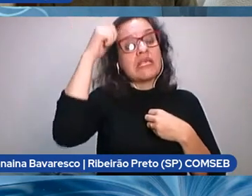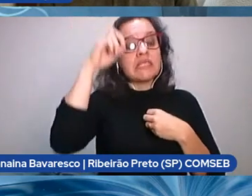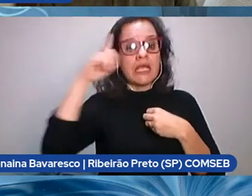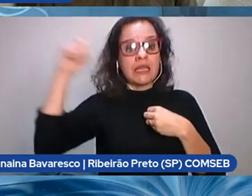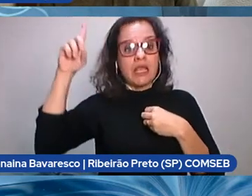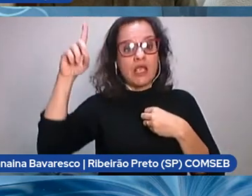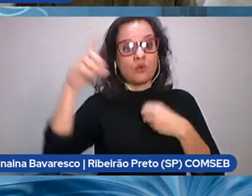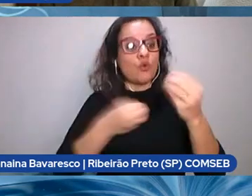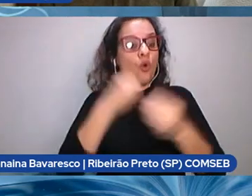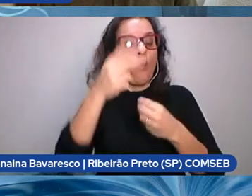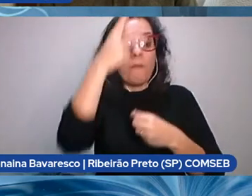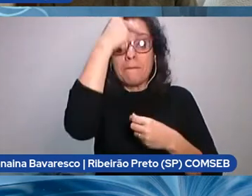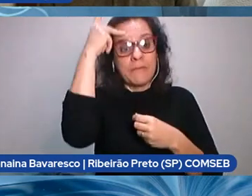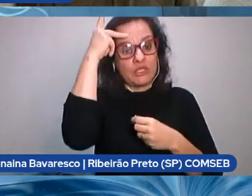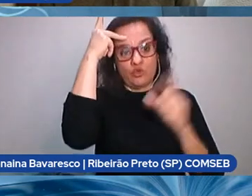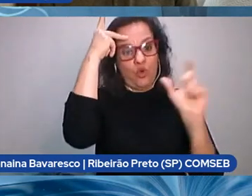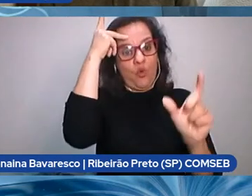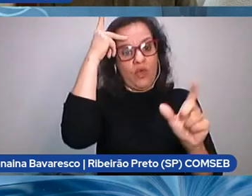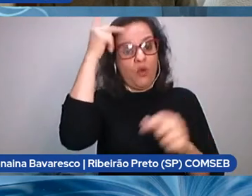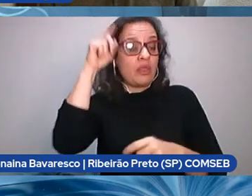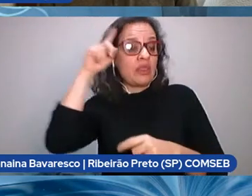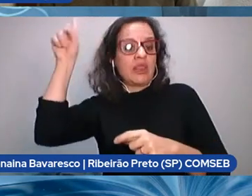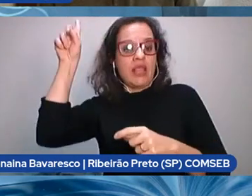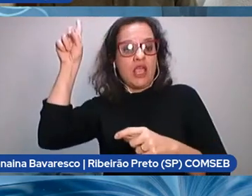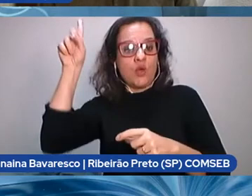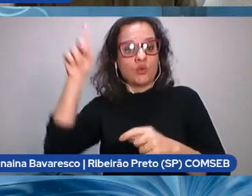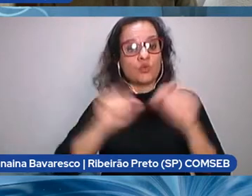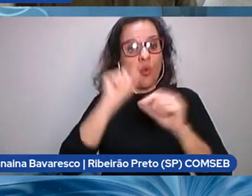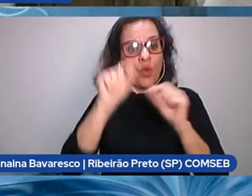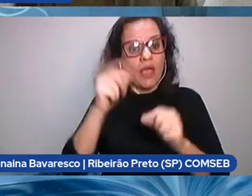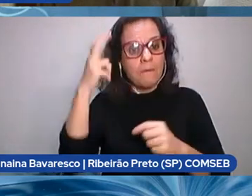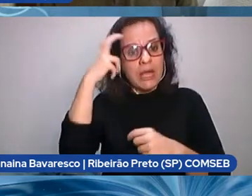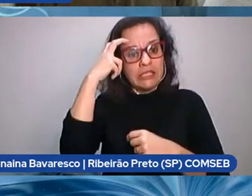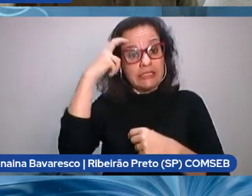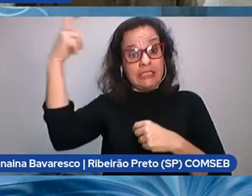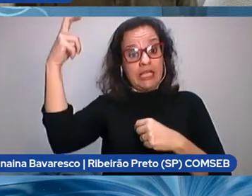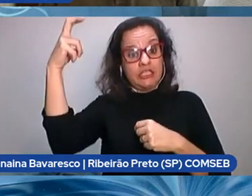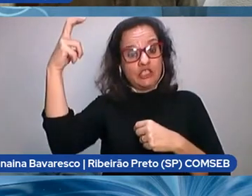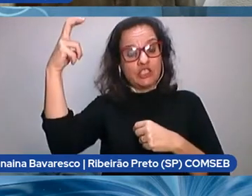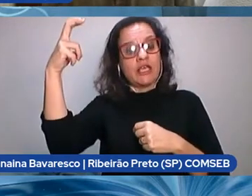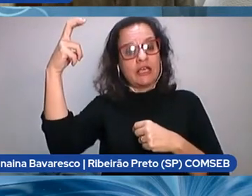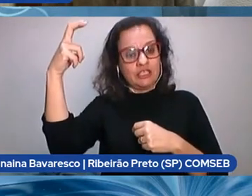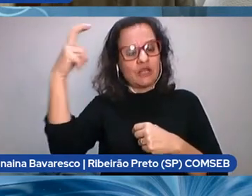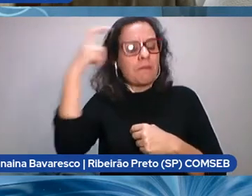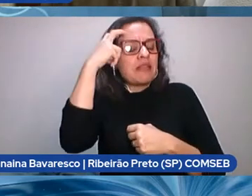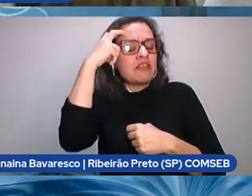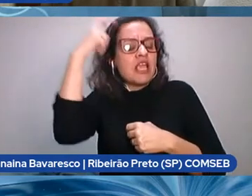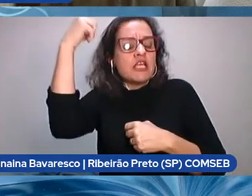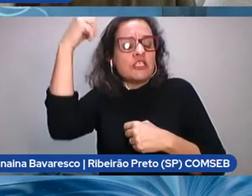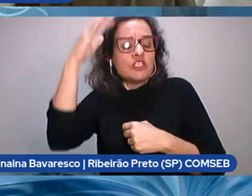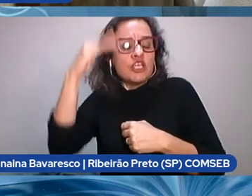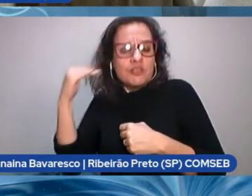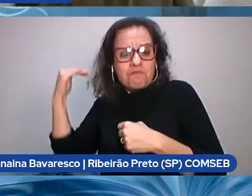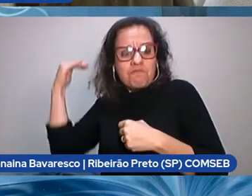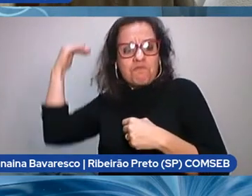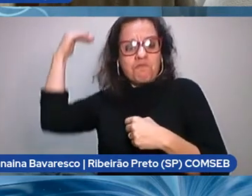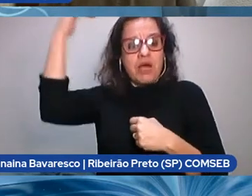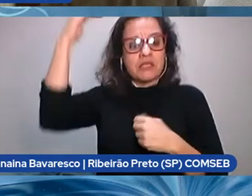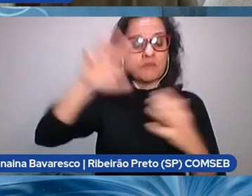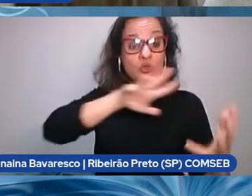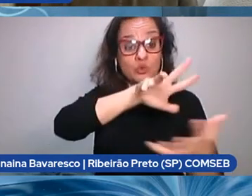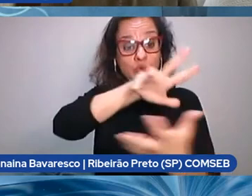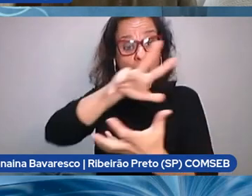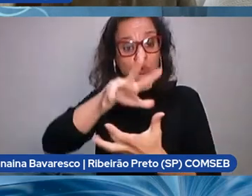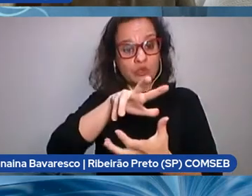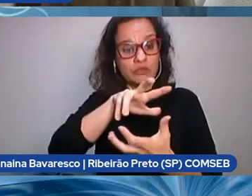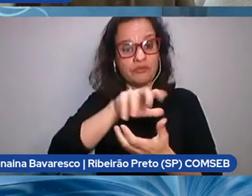pessoa. Pensemos em Deus como uma inteligência, como a fonte inteligente máxima do universo